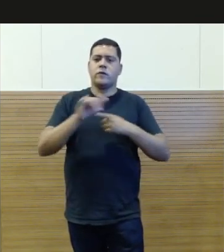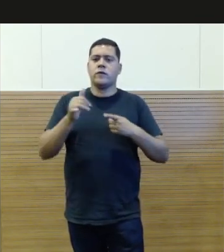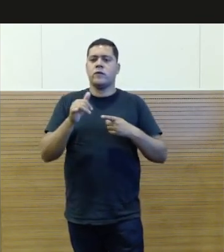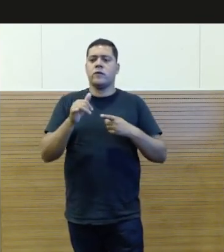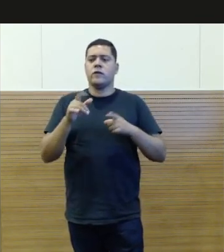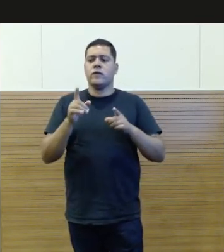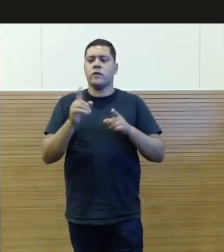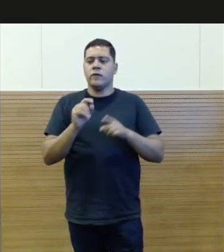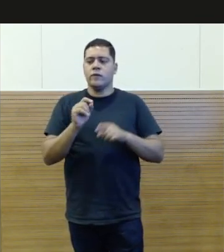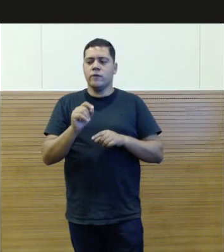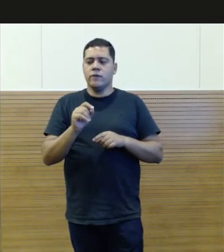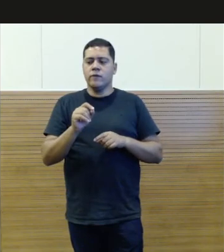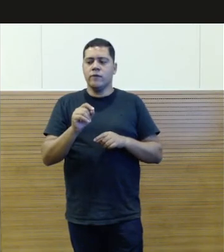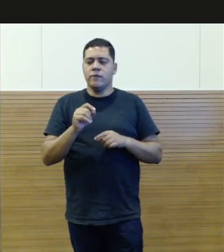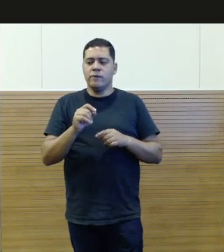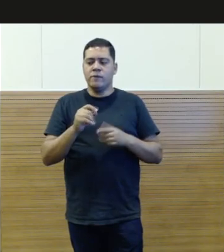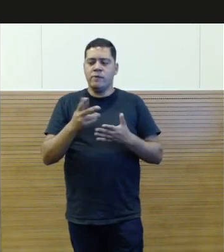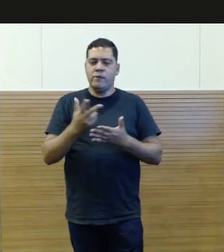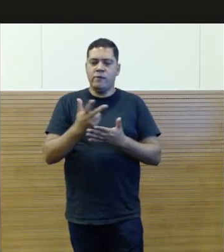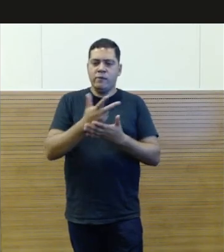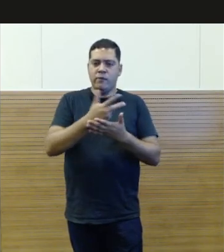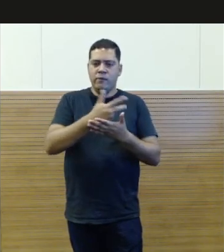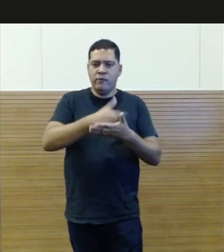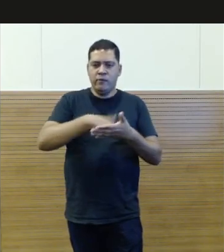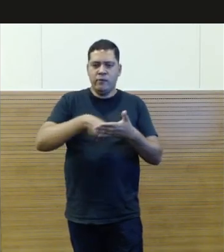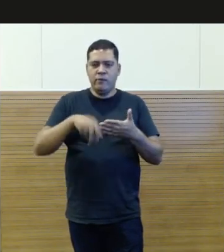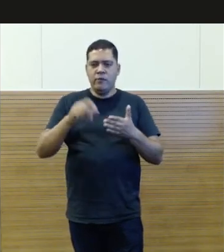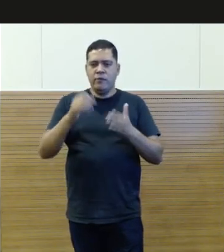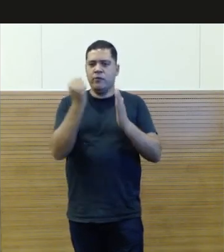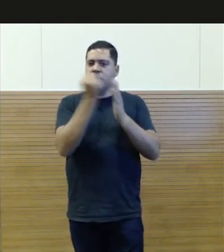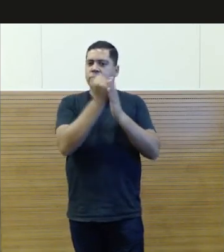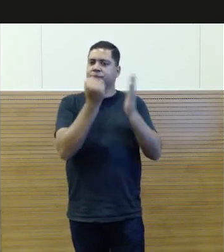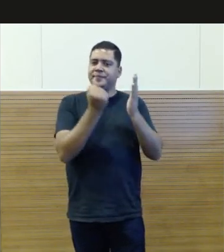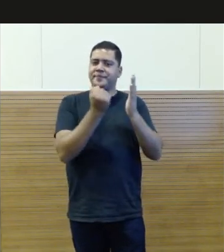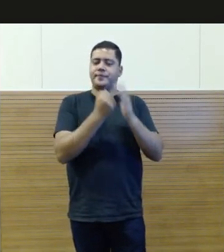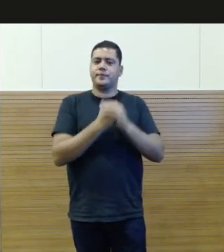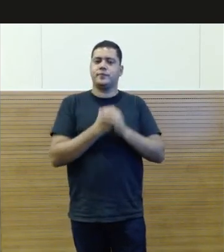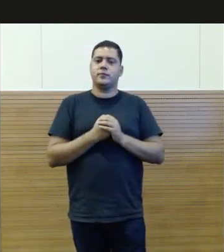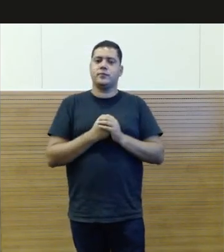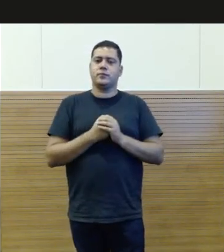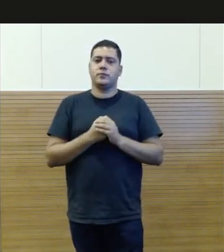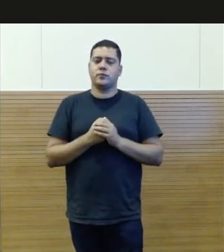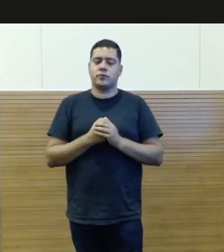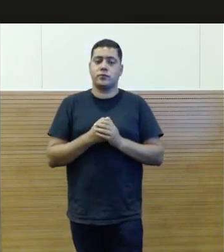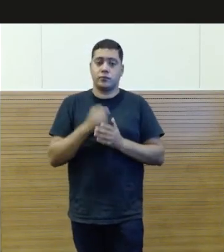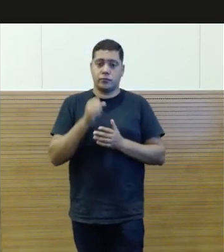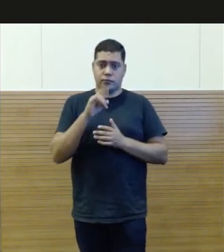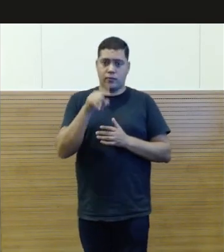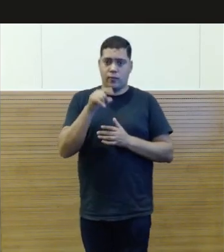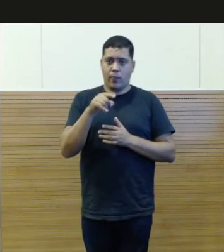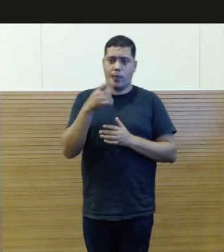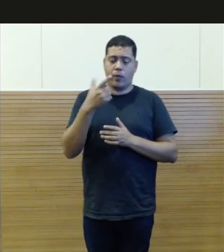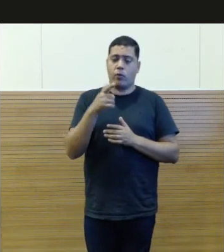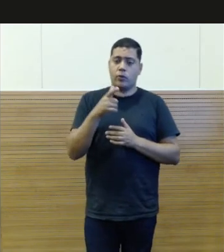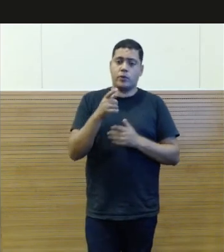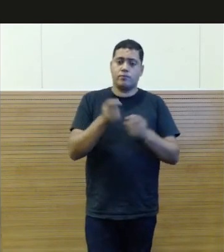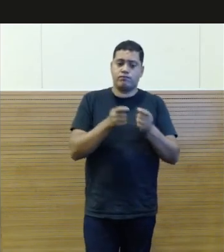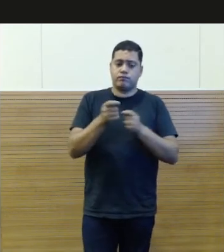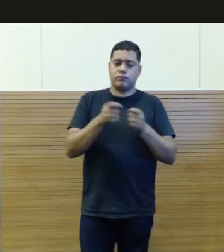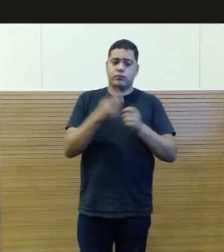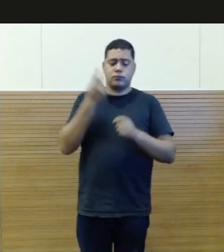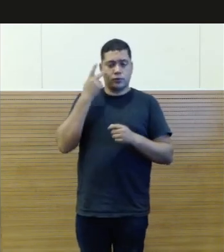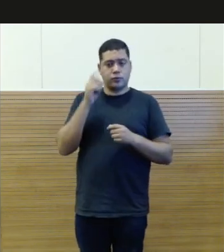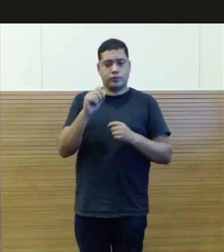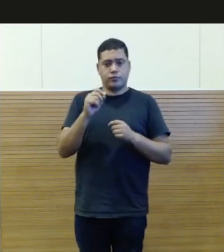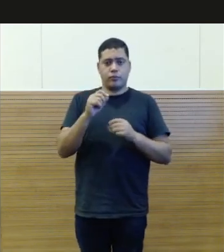é justamente de desenhar o rótulo, ou desenhar a publicidade de um produto não regulado para promover